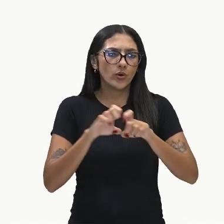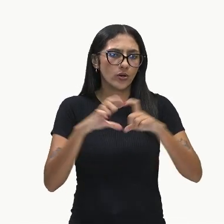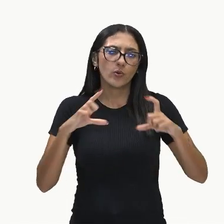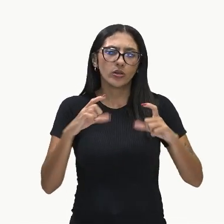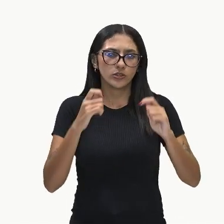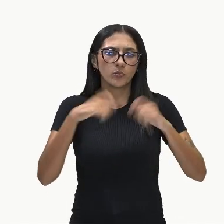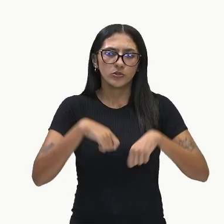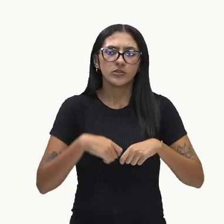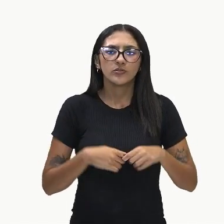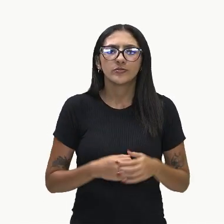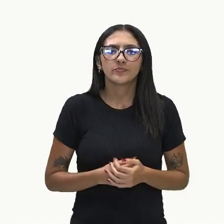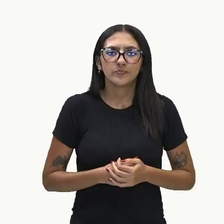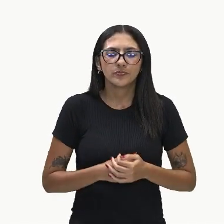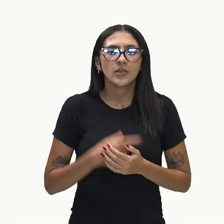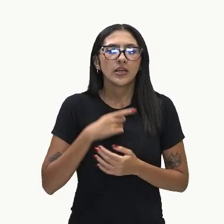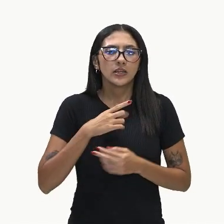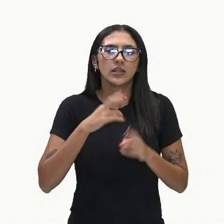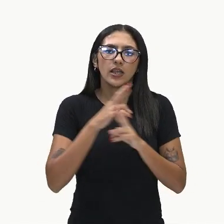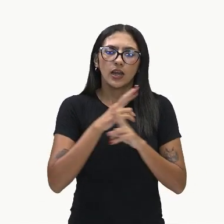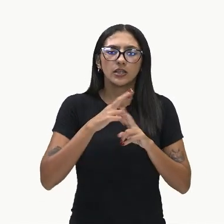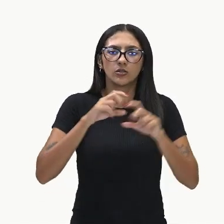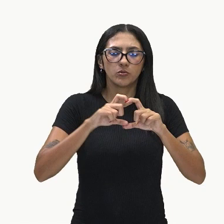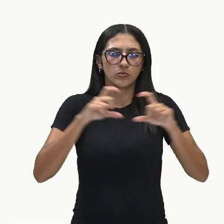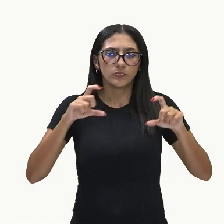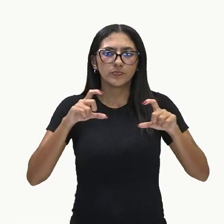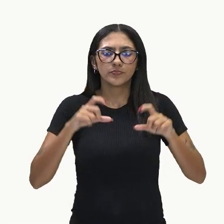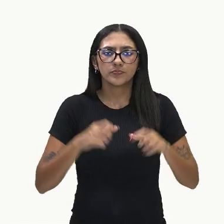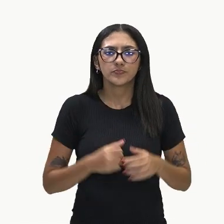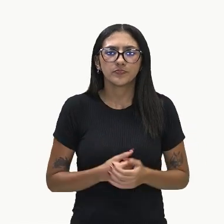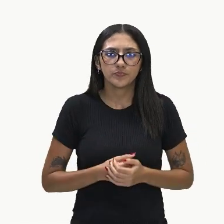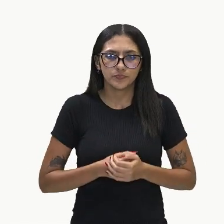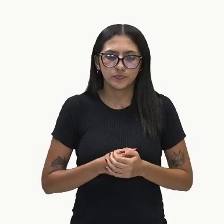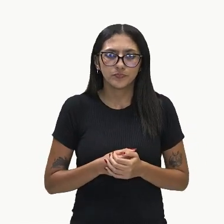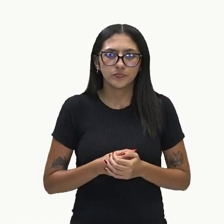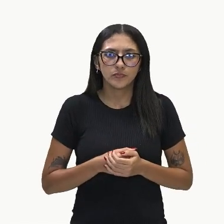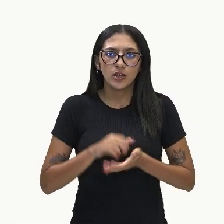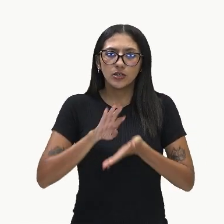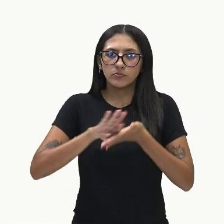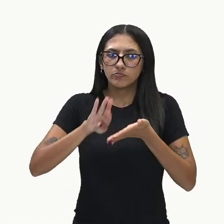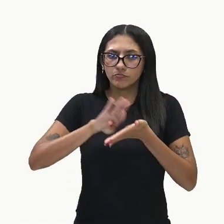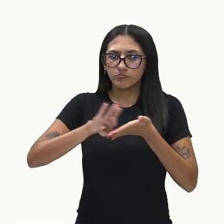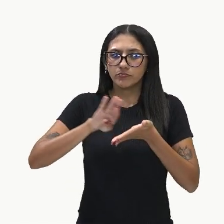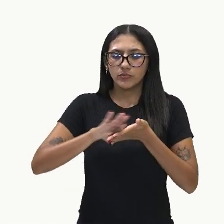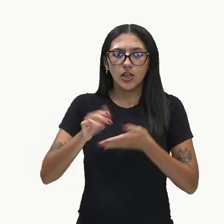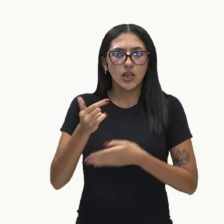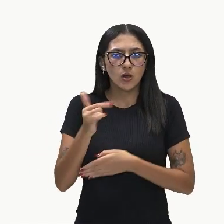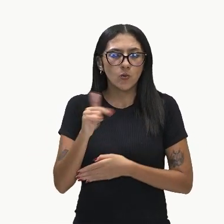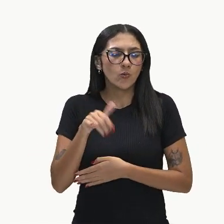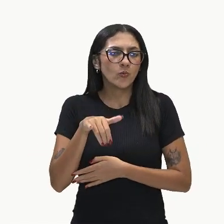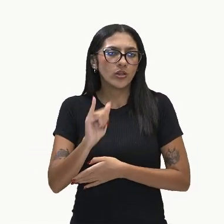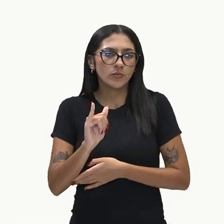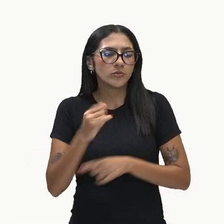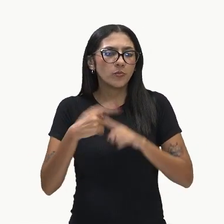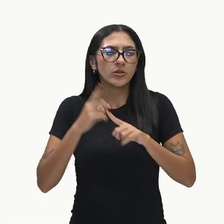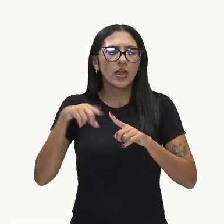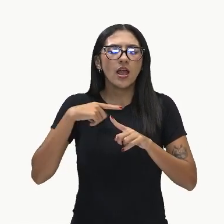que vai ser equivalente às equações dadas, sem a incógnita y, porque ela vai, né, se anular, já que a